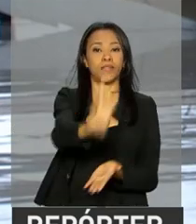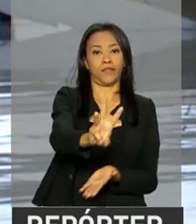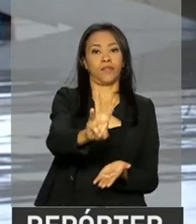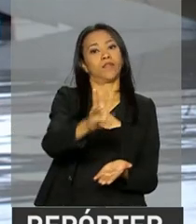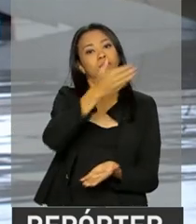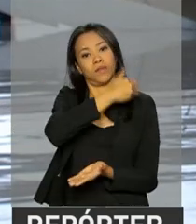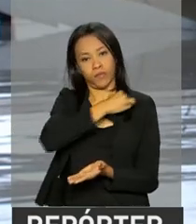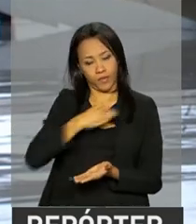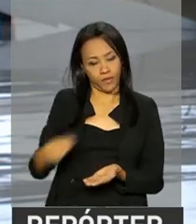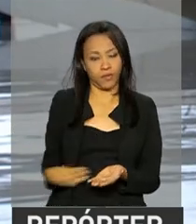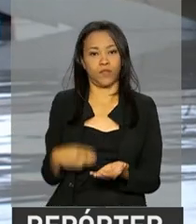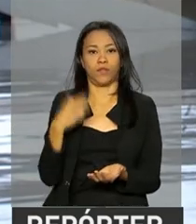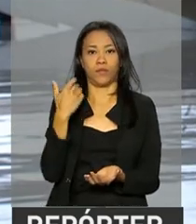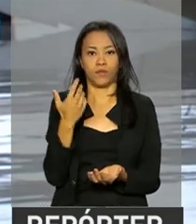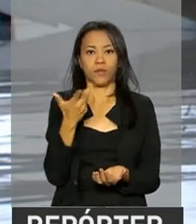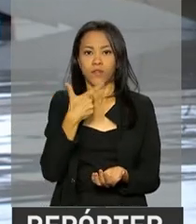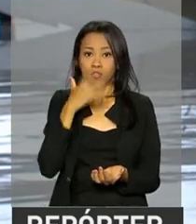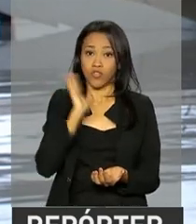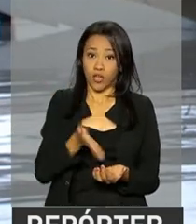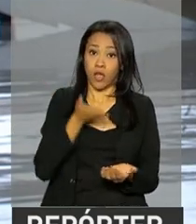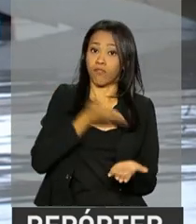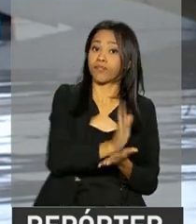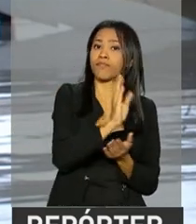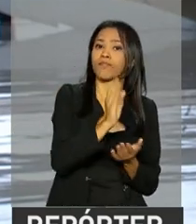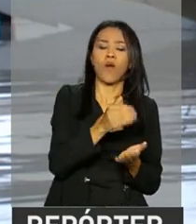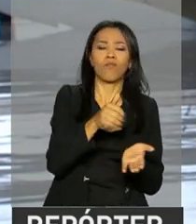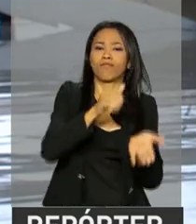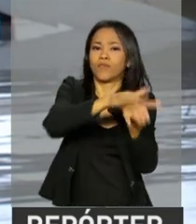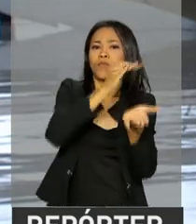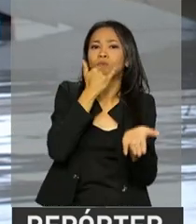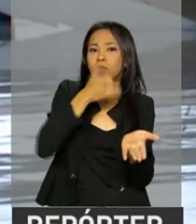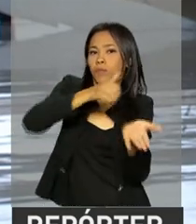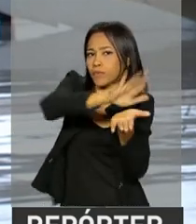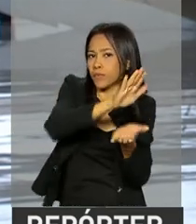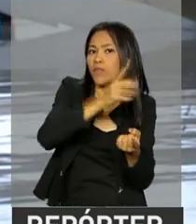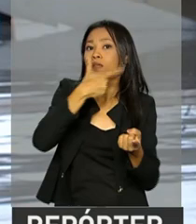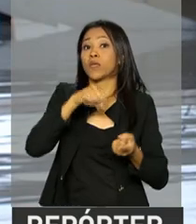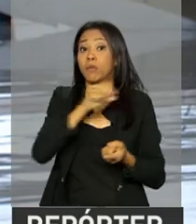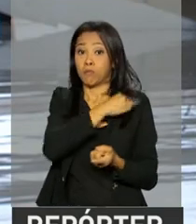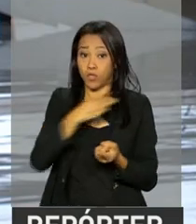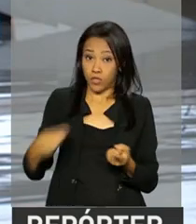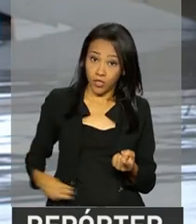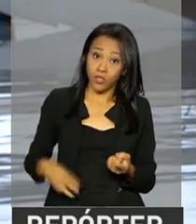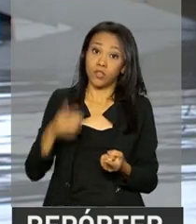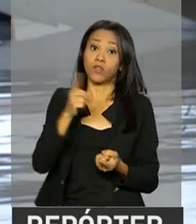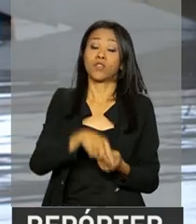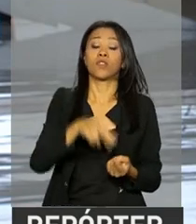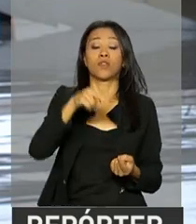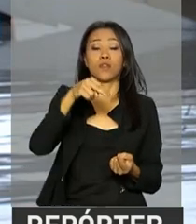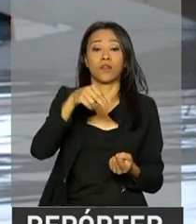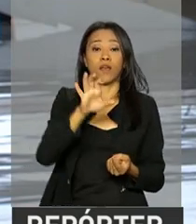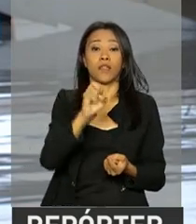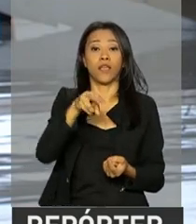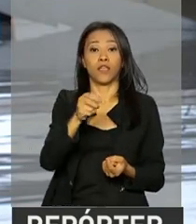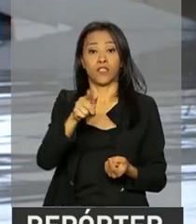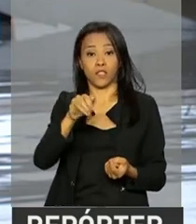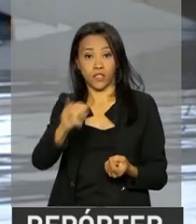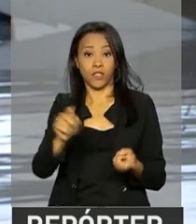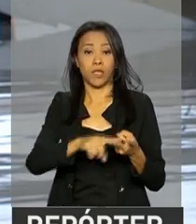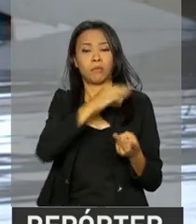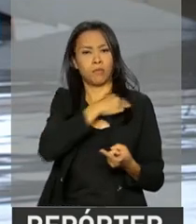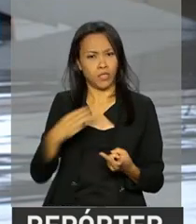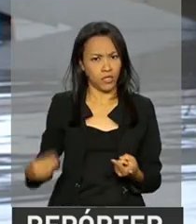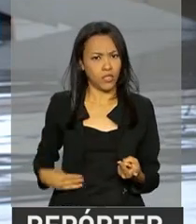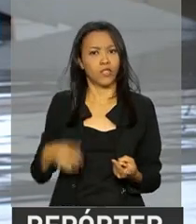ministros do governo foram exonerados portanto Ministro de Minas e energia Ministro Fernando Coelho Ministro das